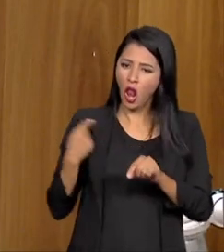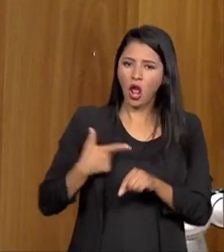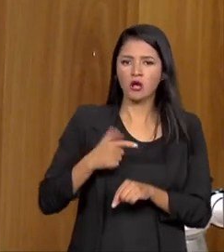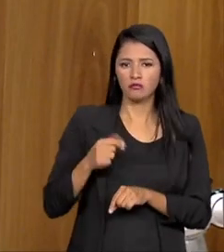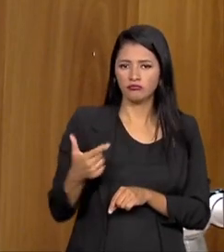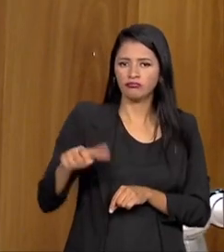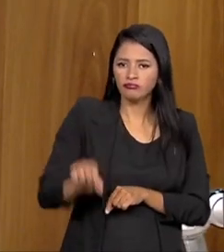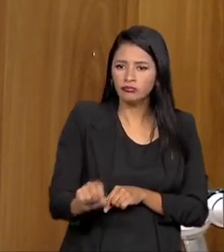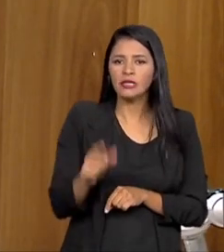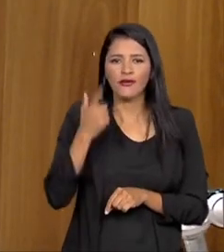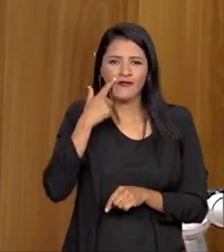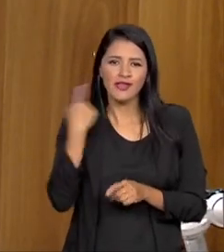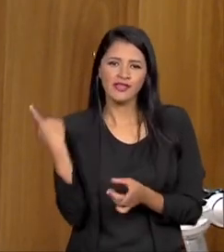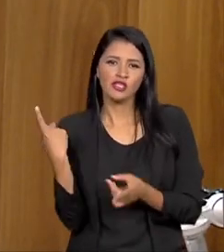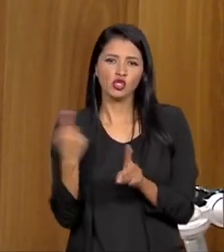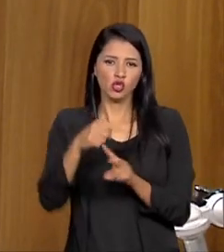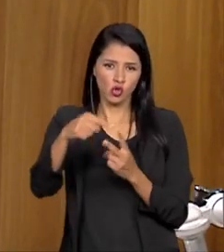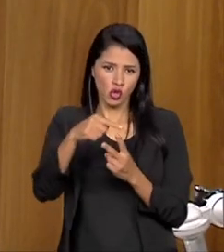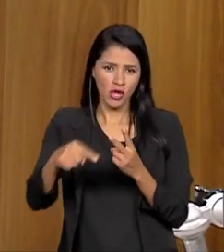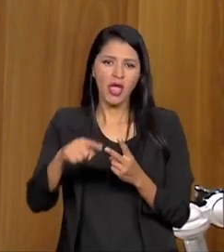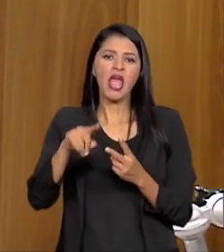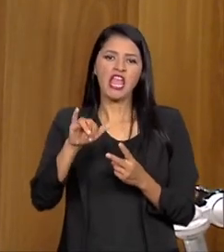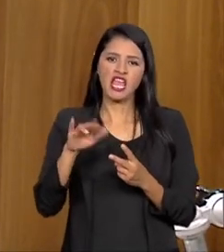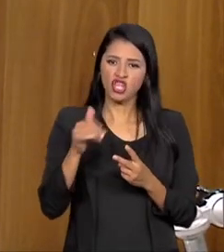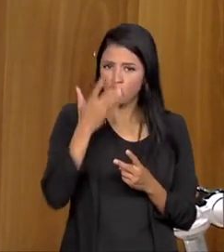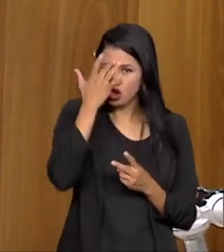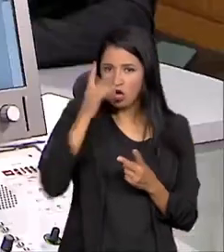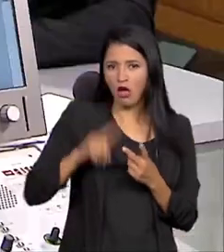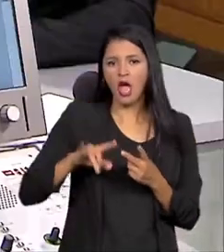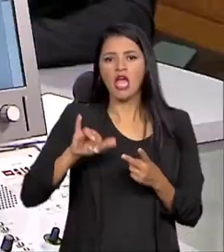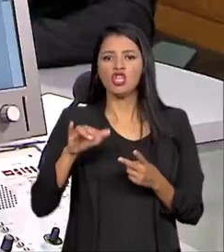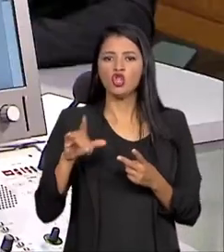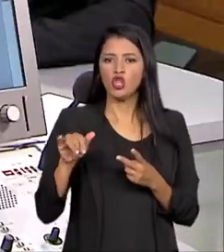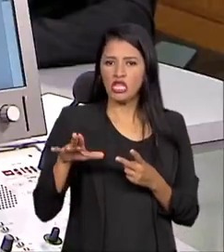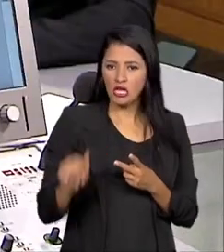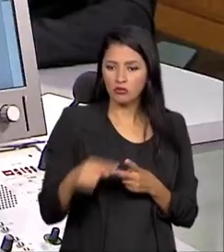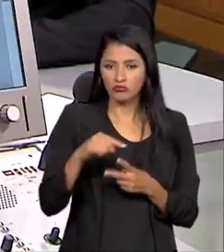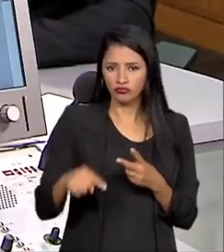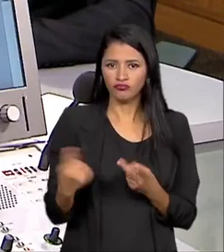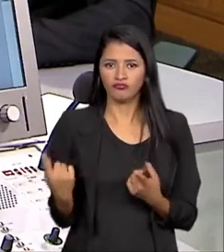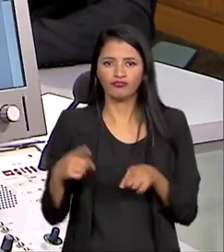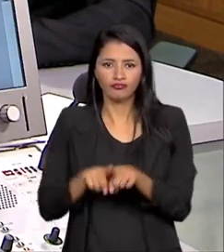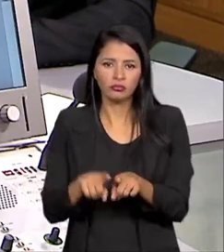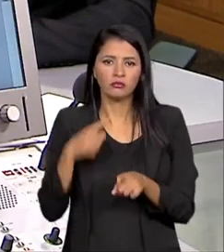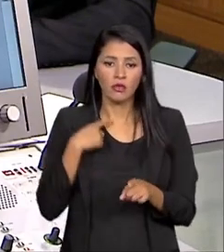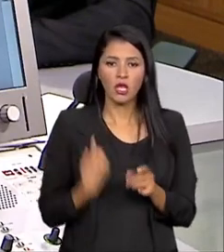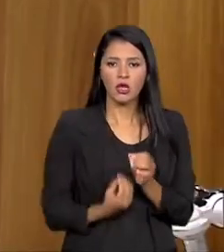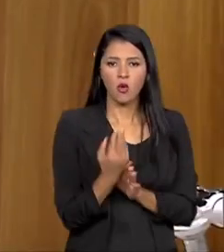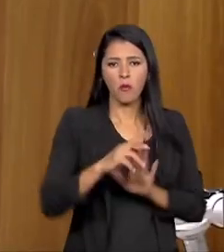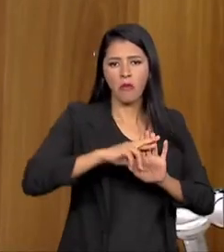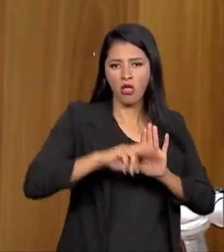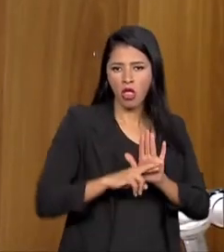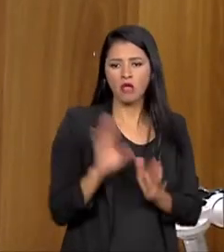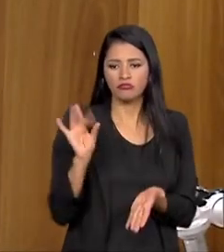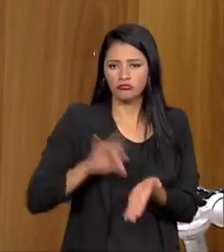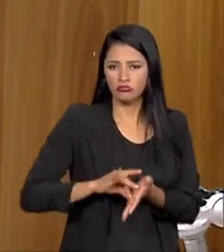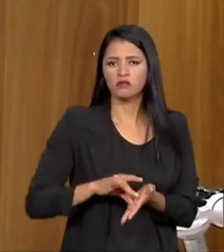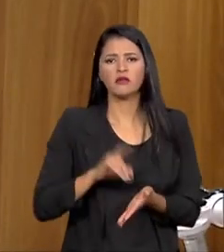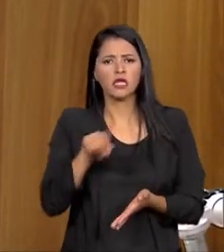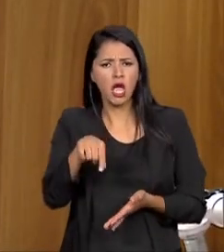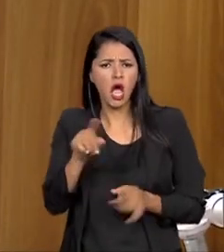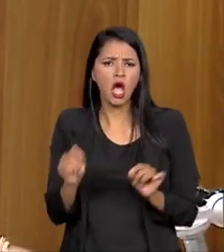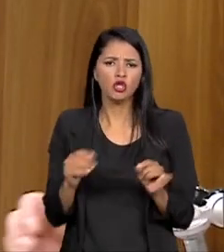dois países com Indonésia então nós fizemos essa parceria para criar uma regra e transformar isso num ativo real um ativo com Valor Econômico um valor